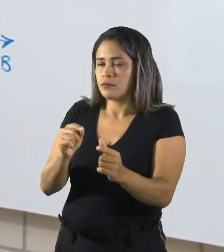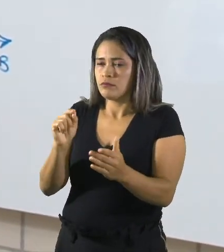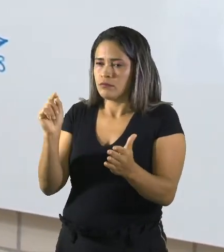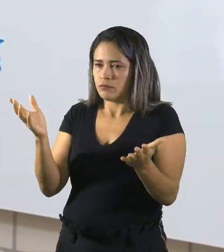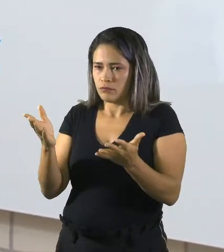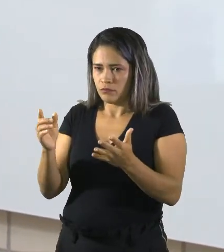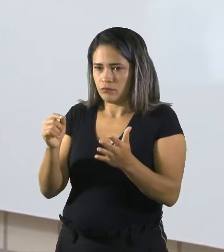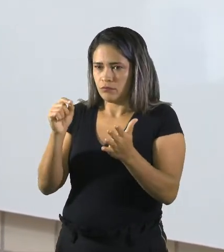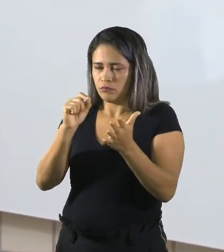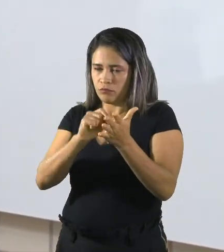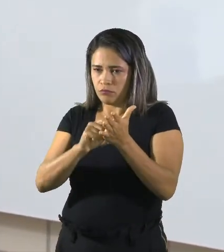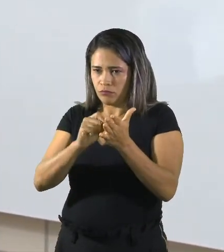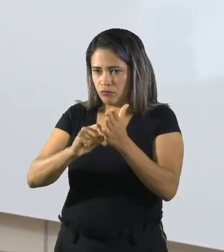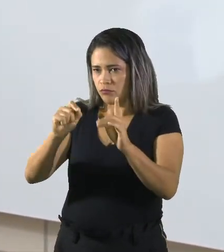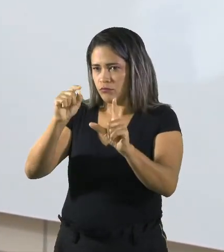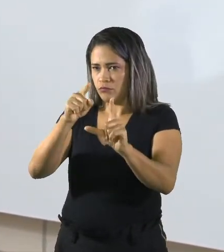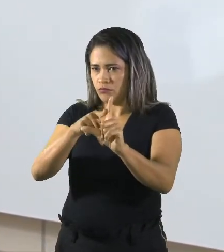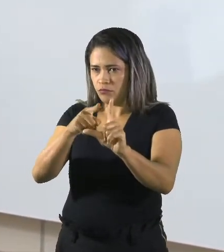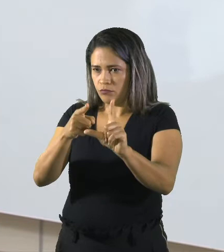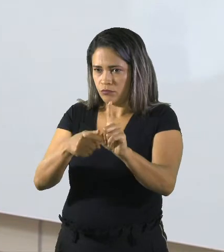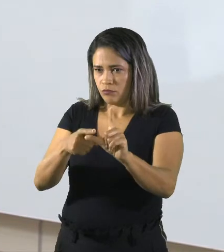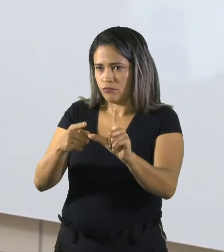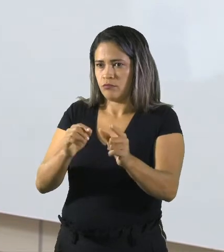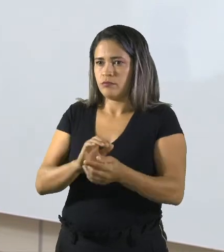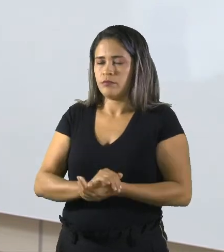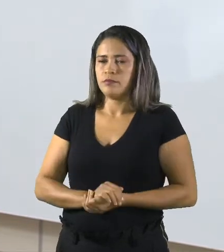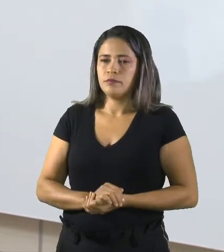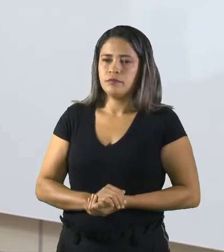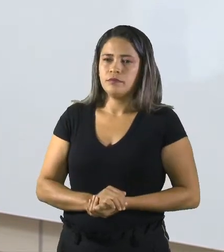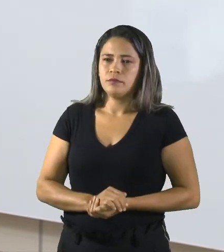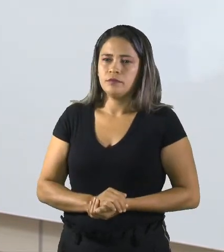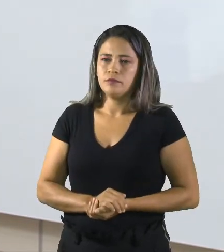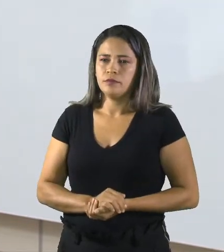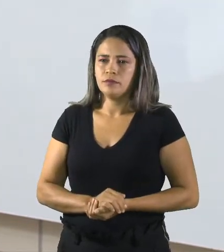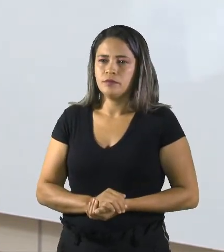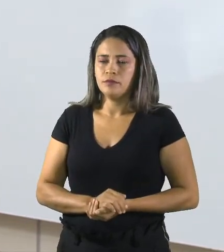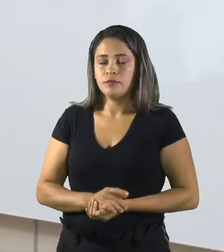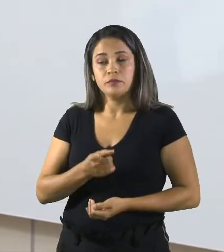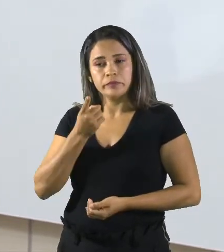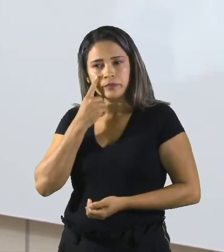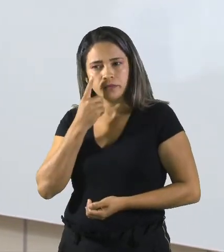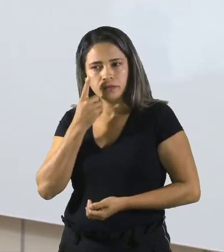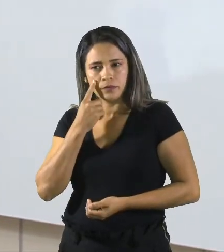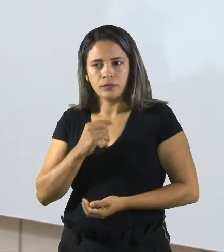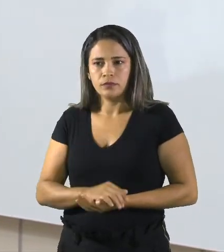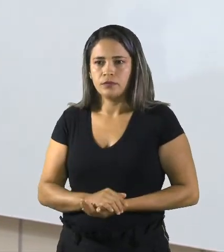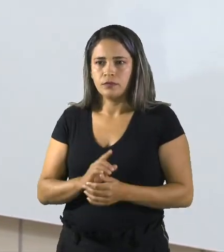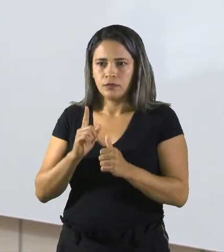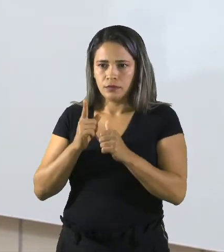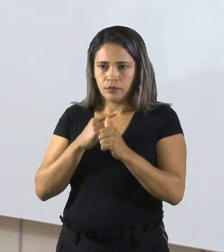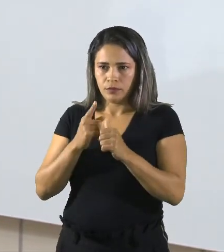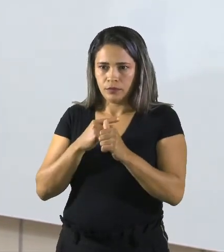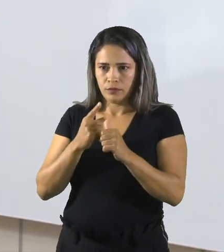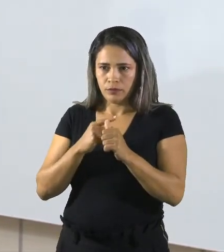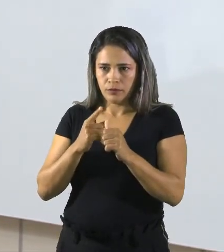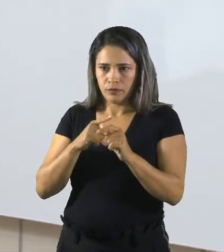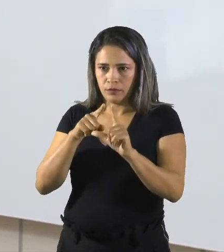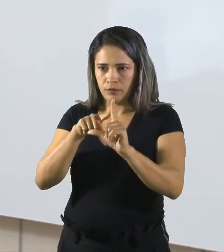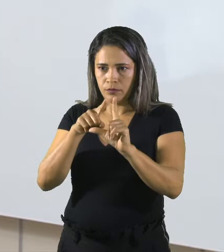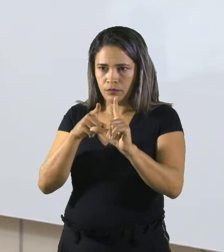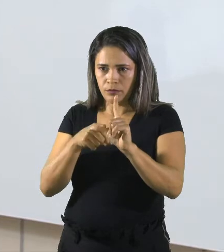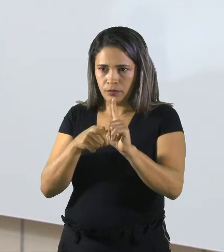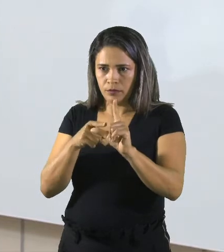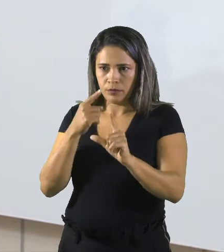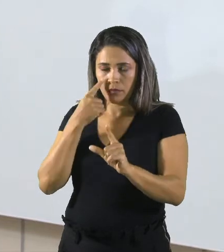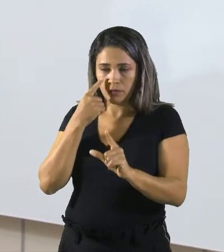no nosso ângulo, cada um deles, cada um dos elementos. Vejam só, O primeiro ângulo que é bem visível para nós é